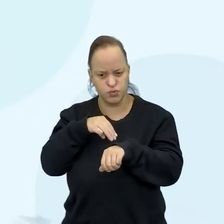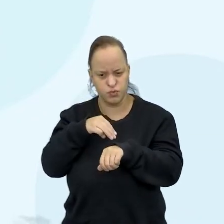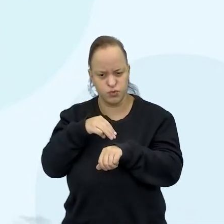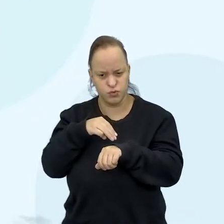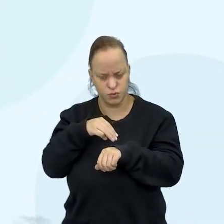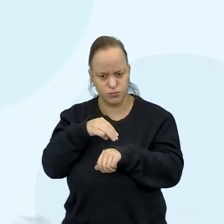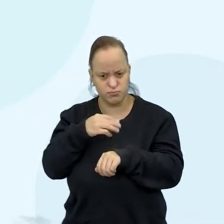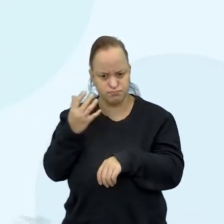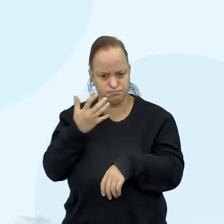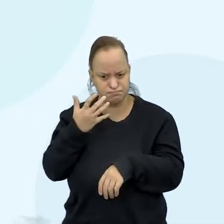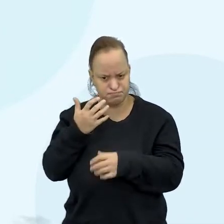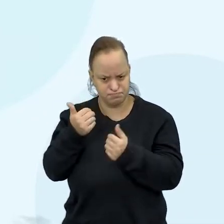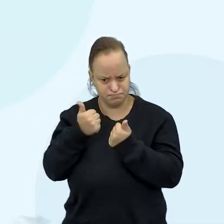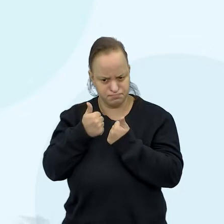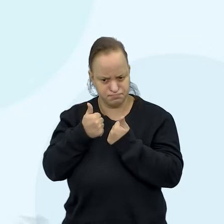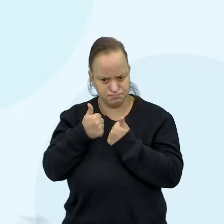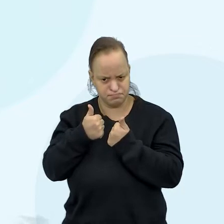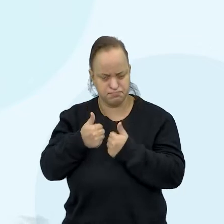se encontra?